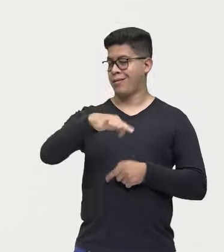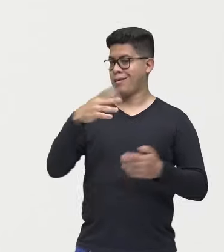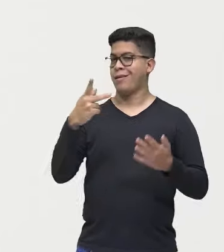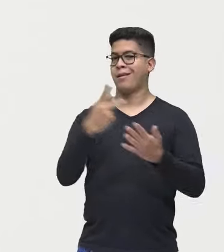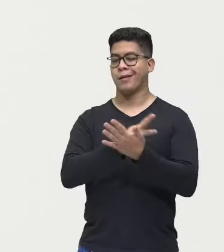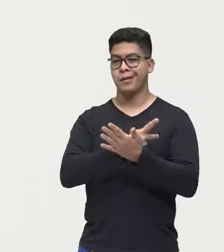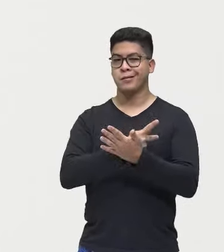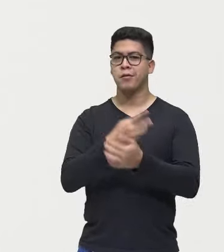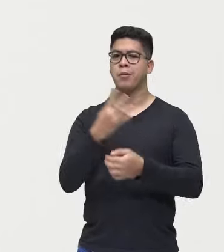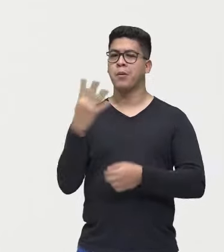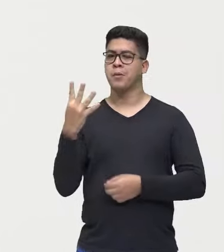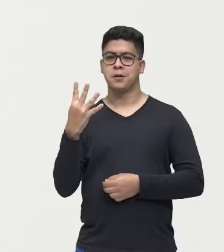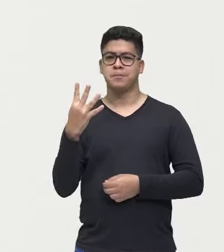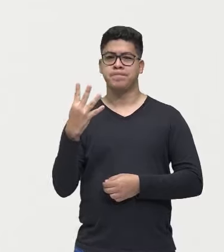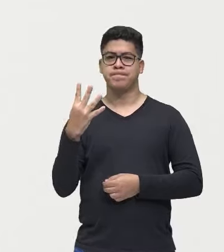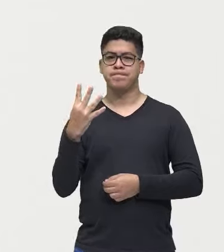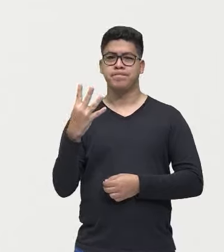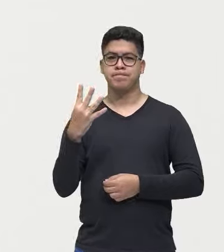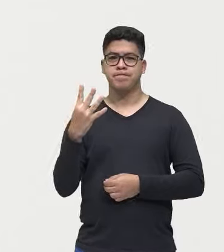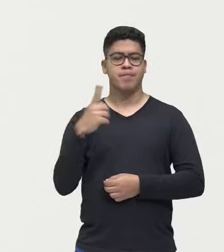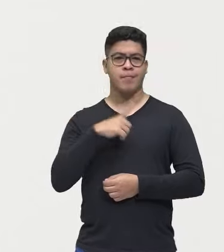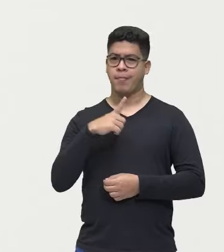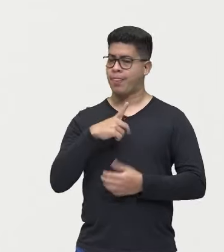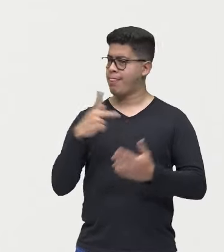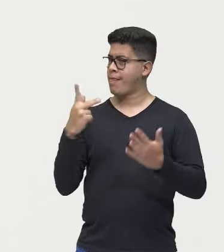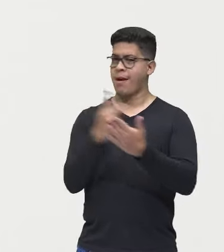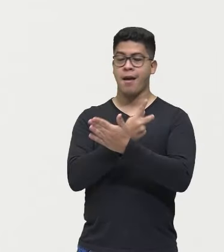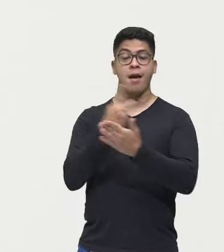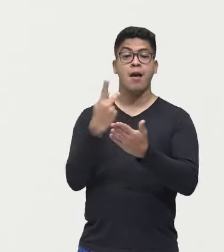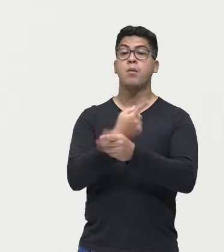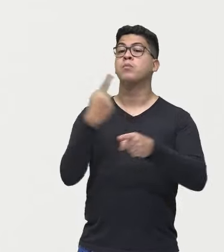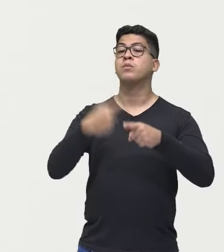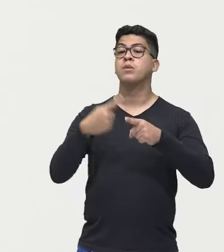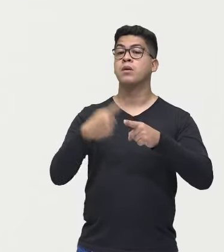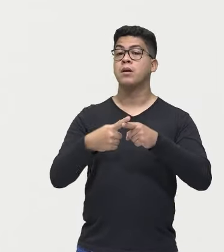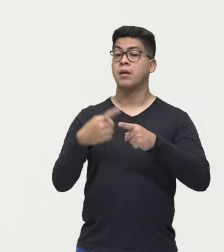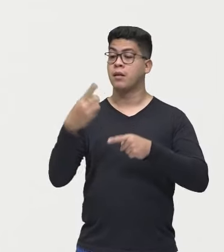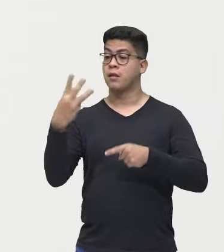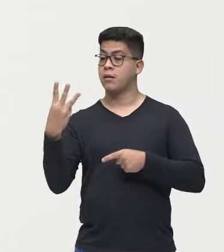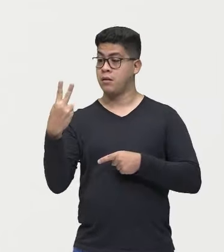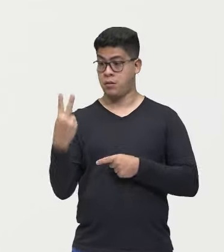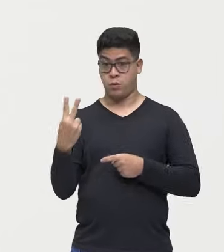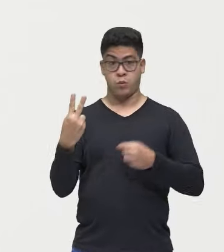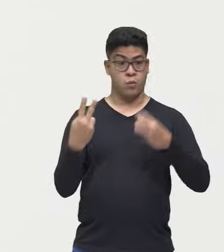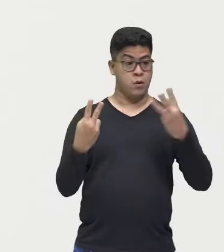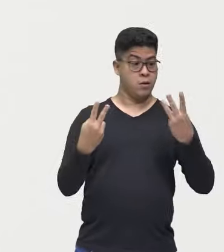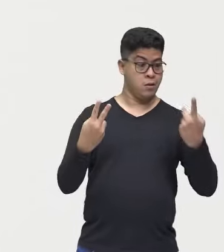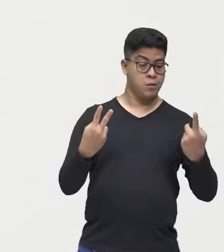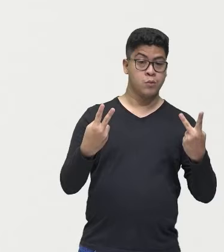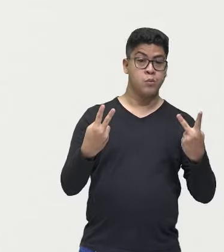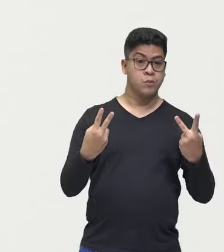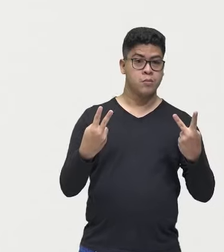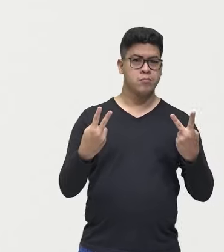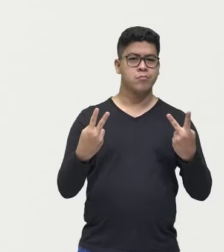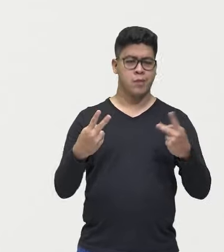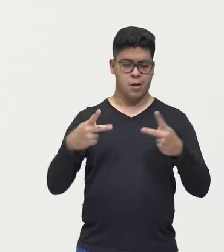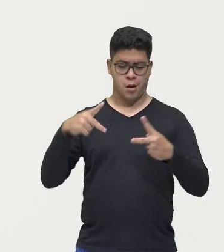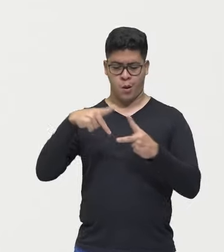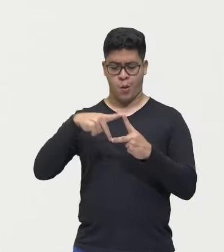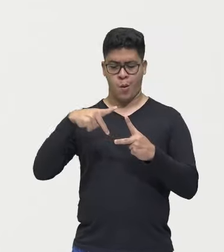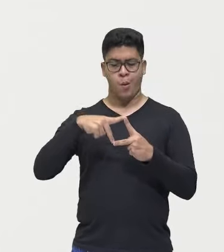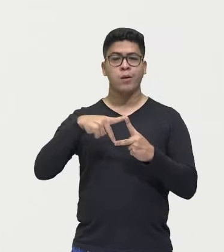claras. Incorreto, são 32 casas escuras e 32 claras. Logo, este aqui